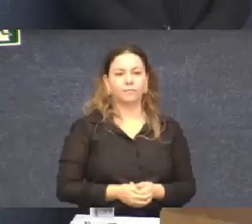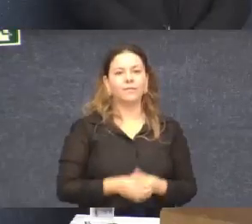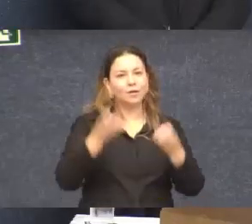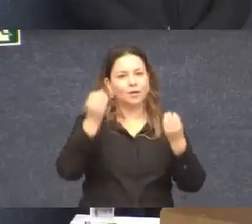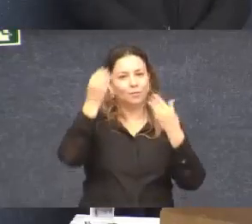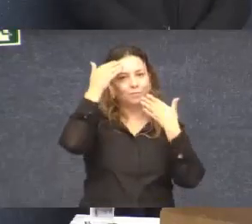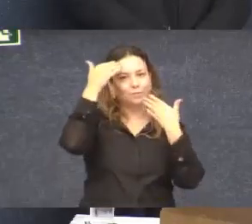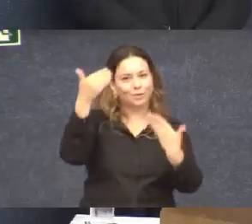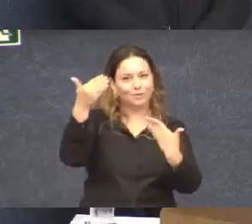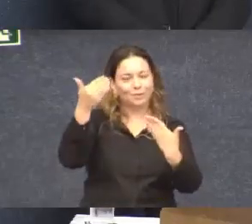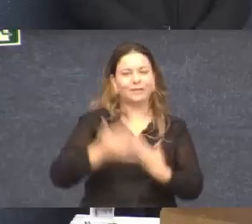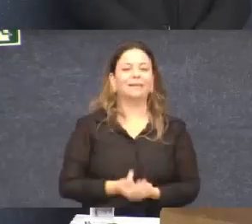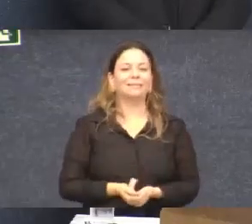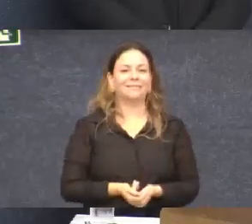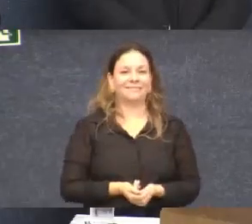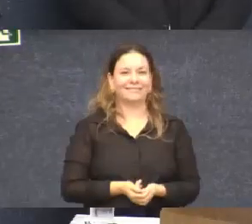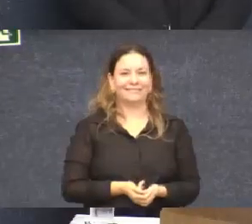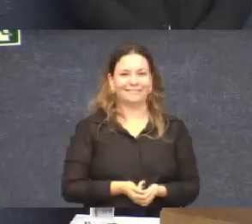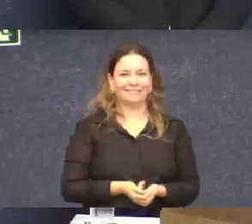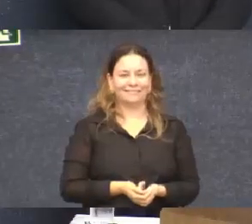Muito obrigado.